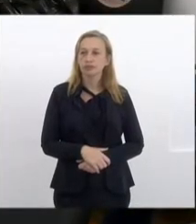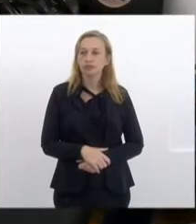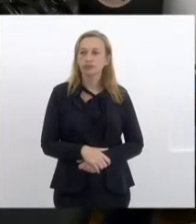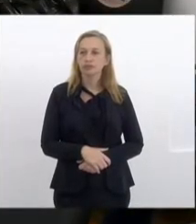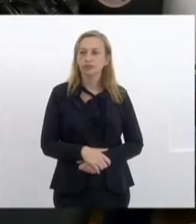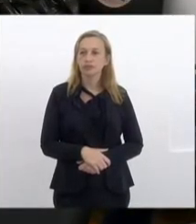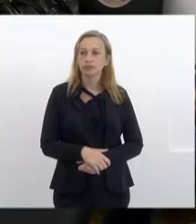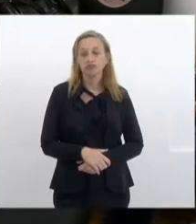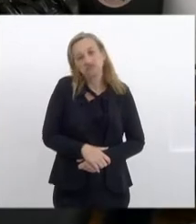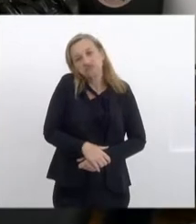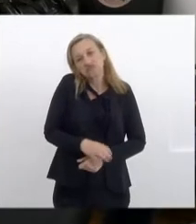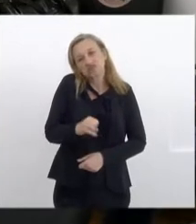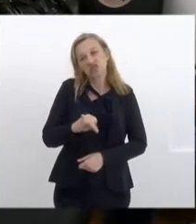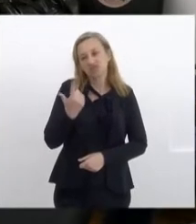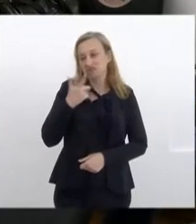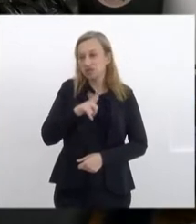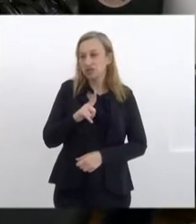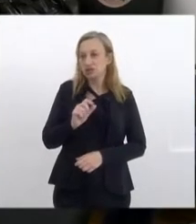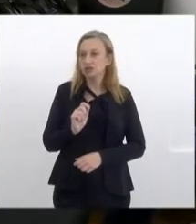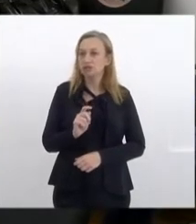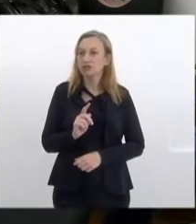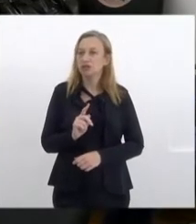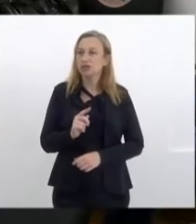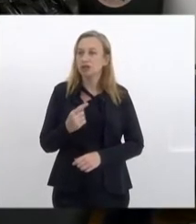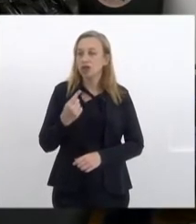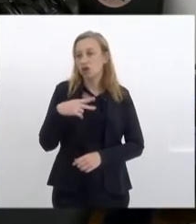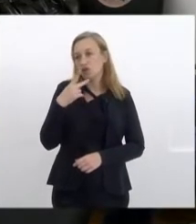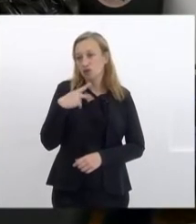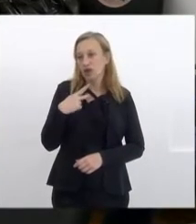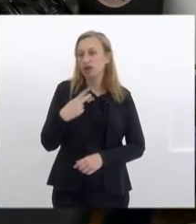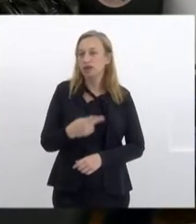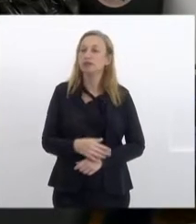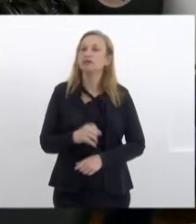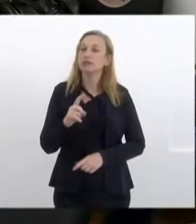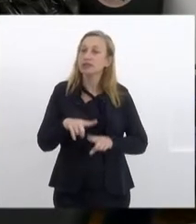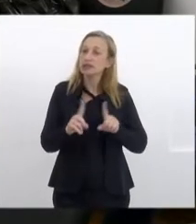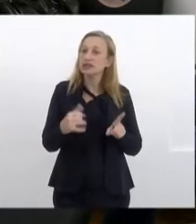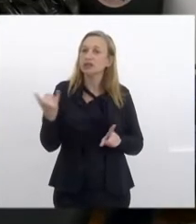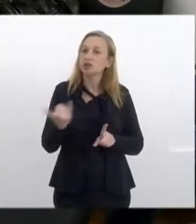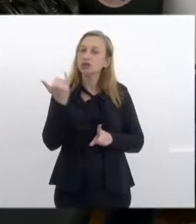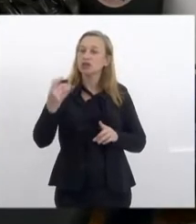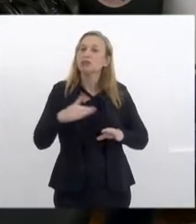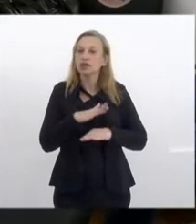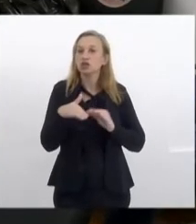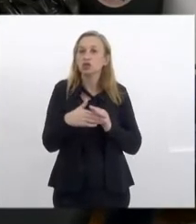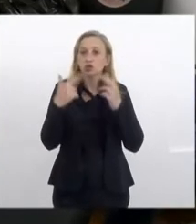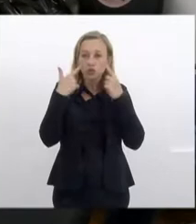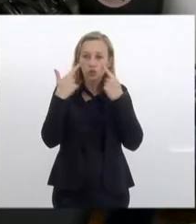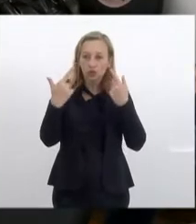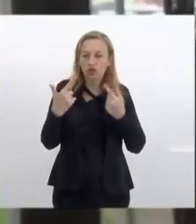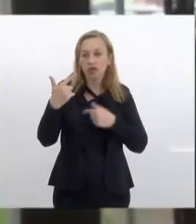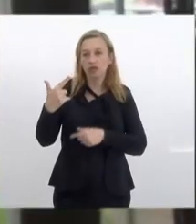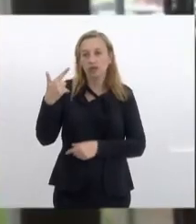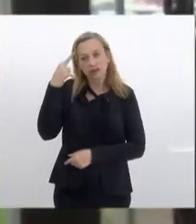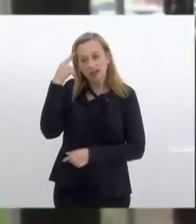Mas aí, se não conseguir, eu vou falando, mas era importante para todos terem uma